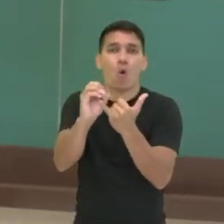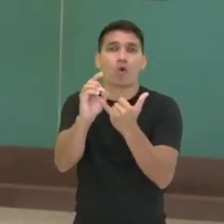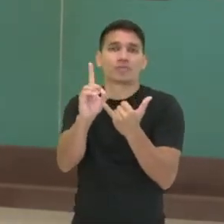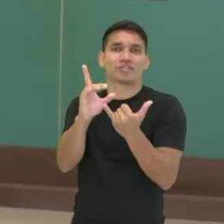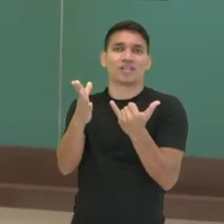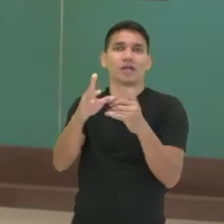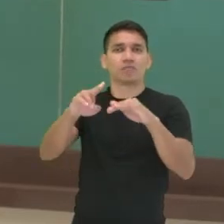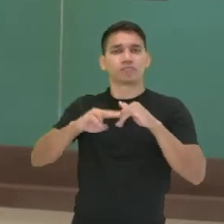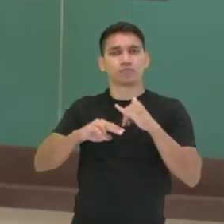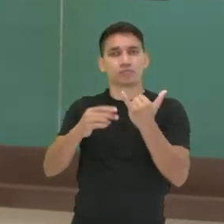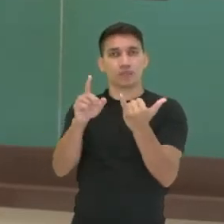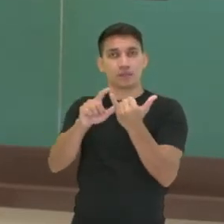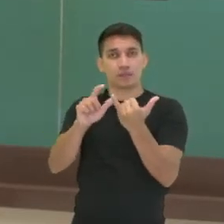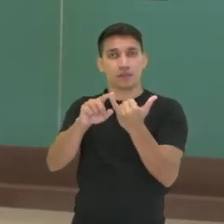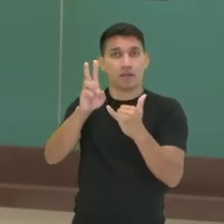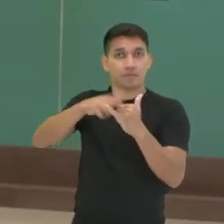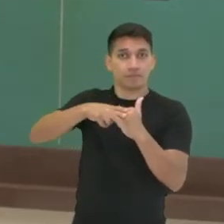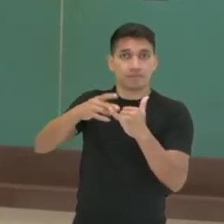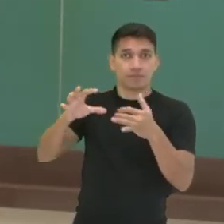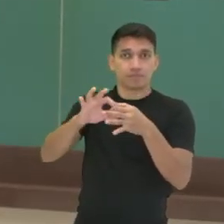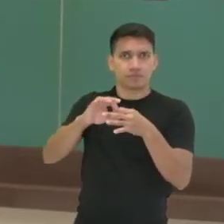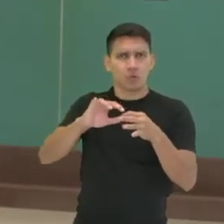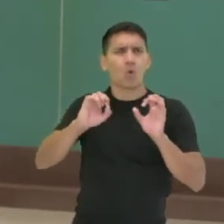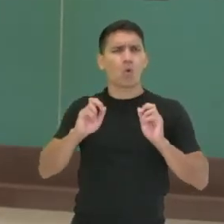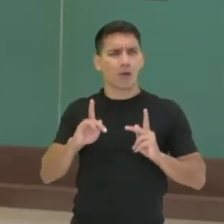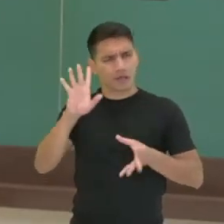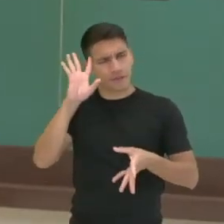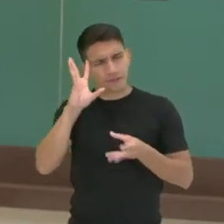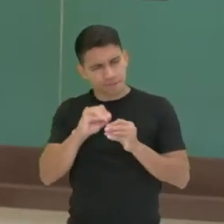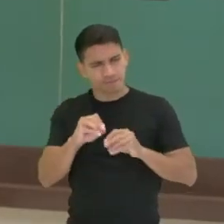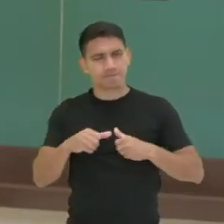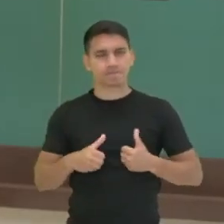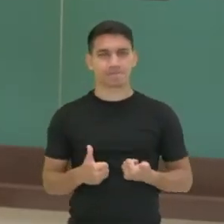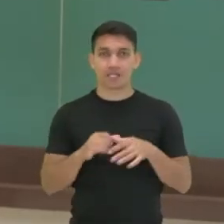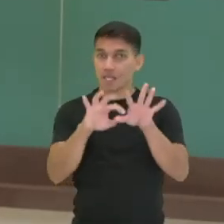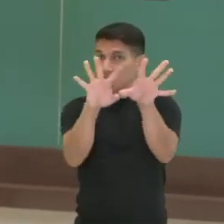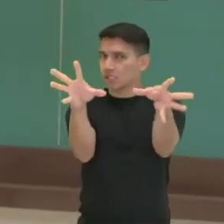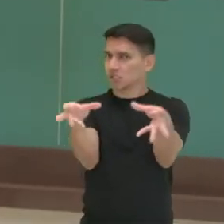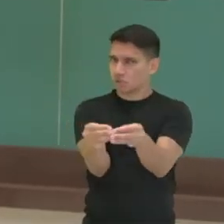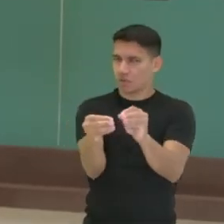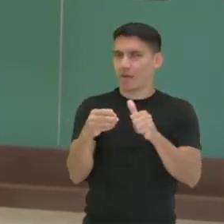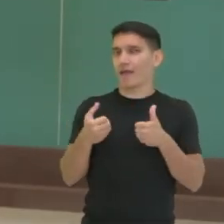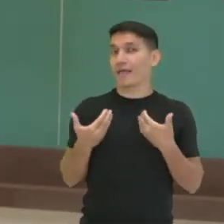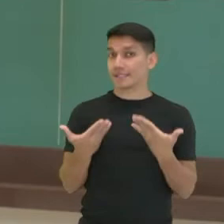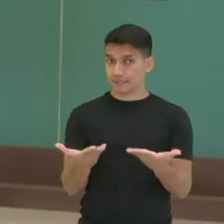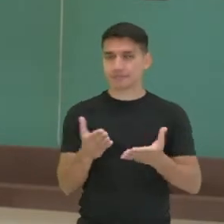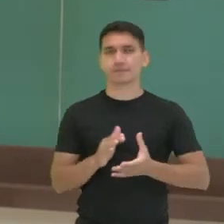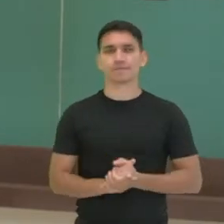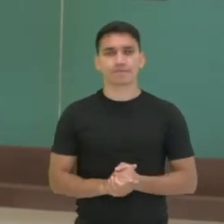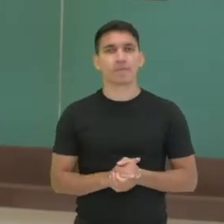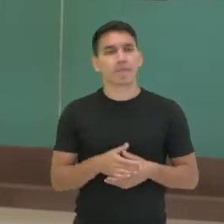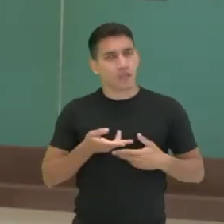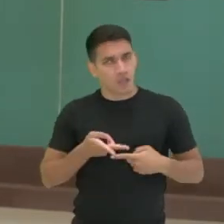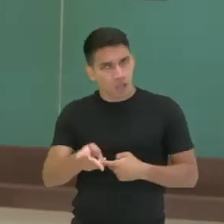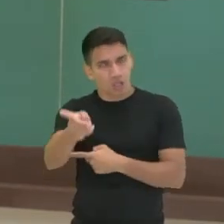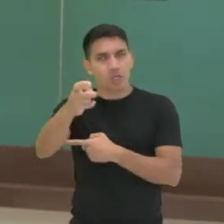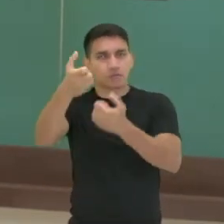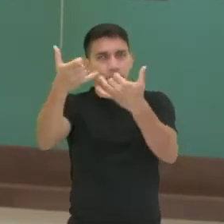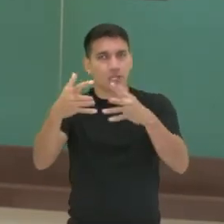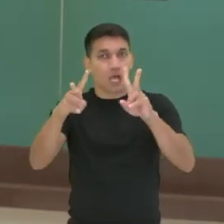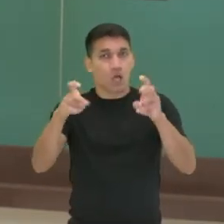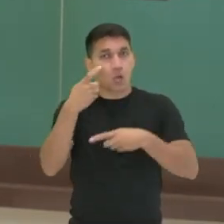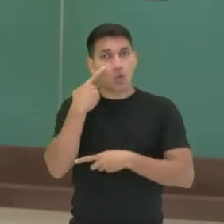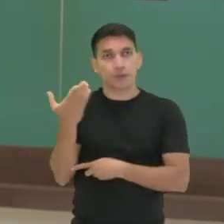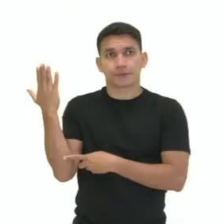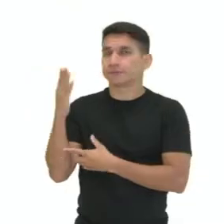ali. Tranquilinho? Feito uma retomada breve aí, vamos seguir então, acompanhe